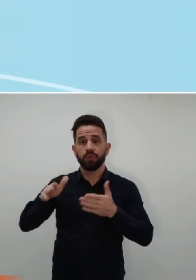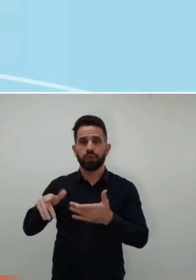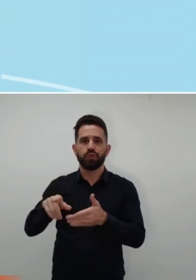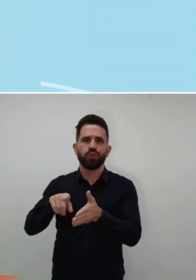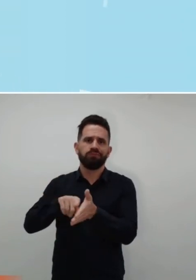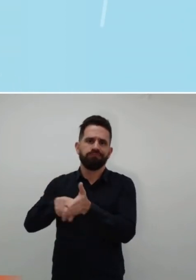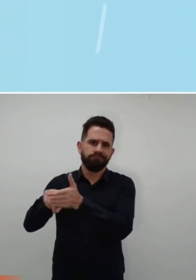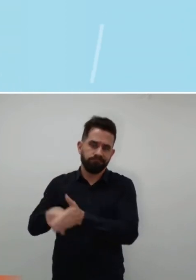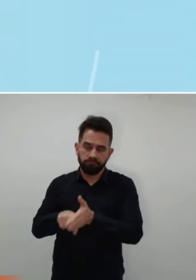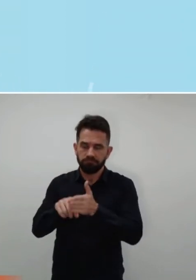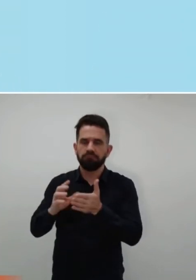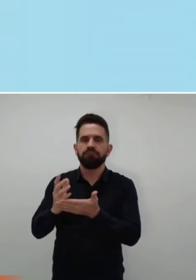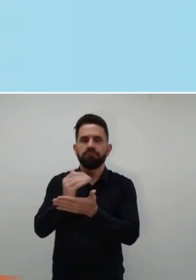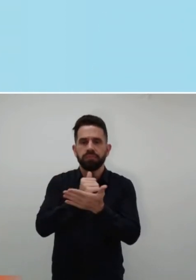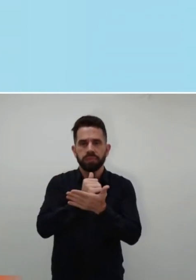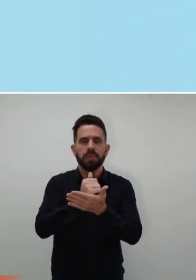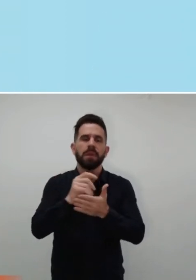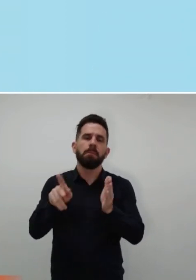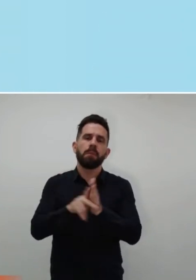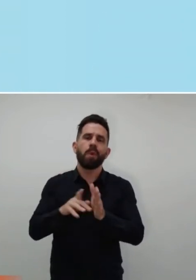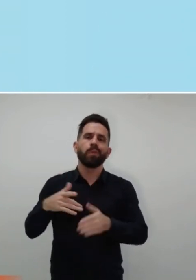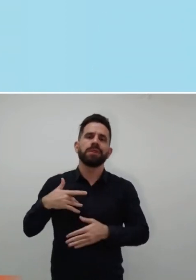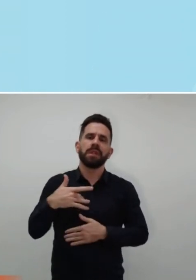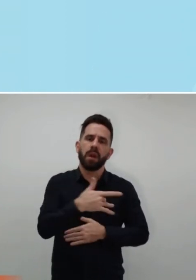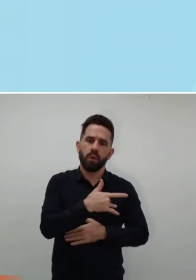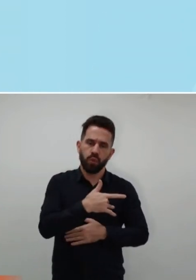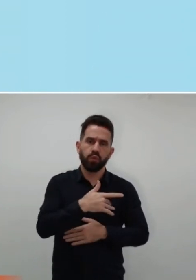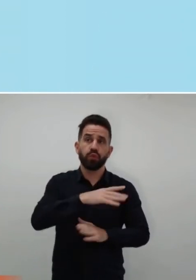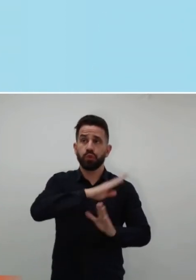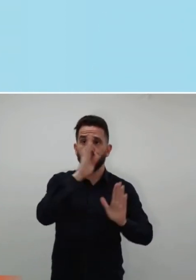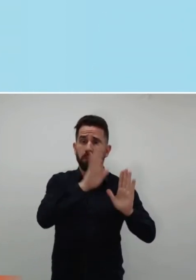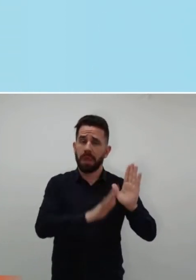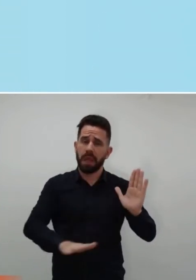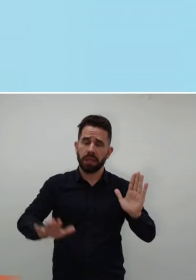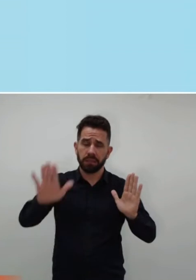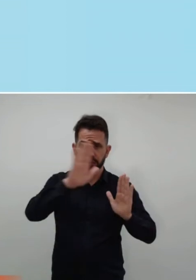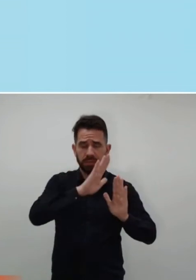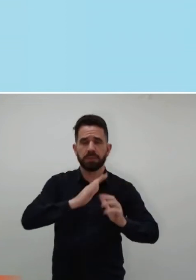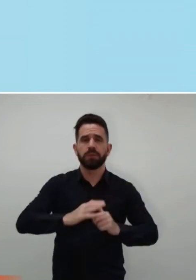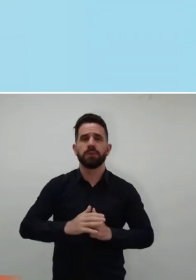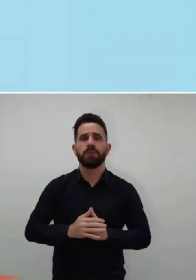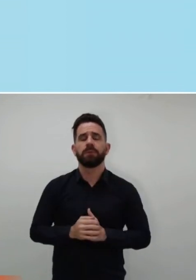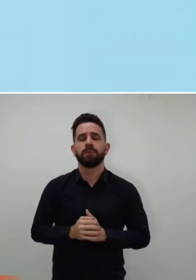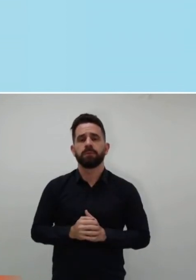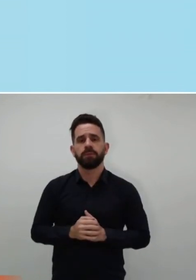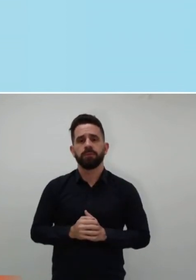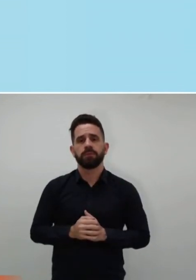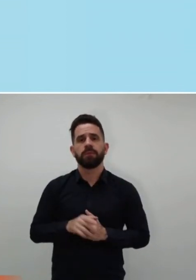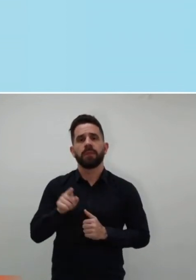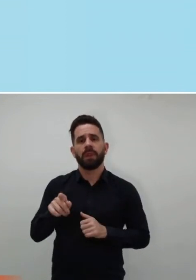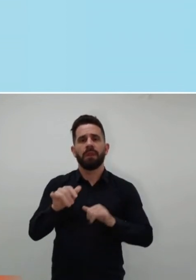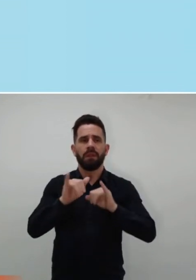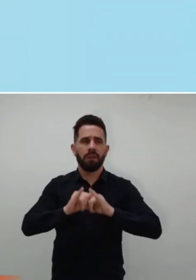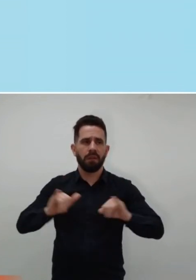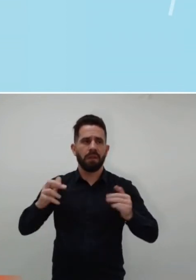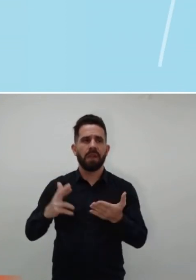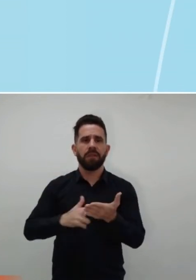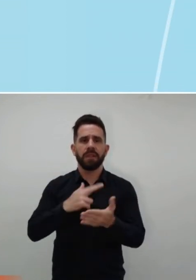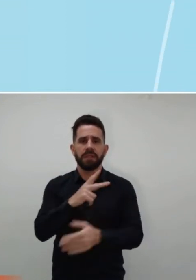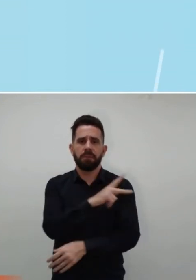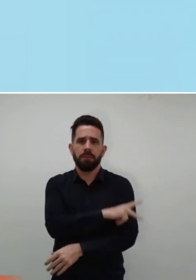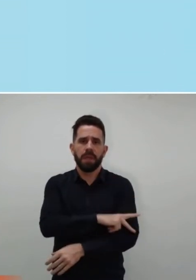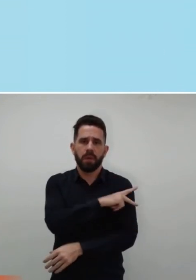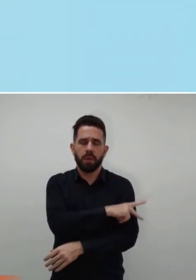compilar indicadores em todo o Brasil. Os dados foram divulgados pela seção Igualdades da revista Piauí. Mas